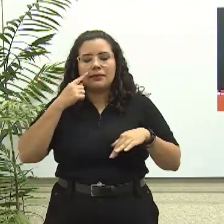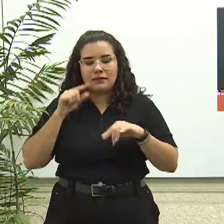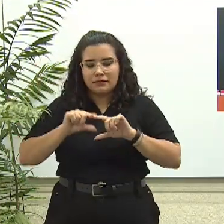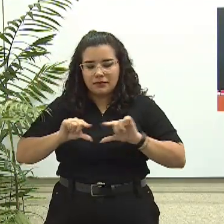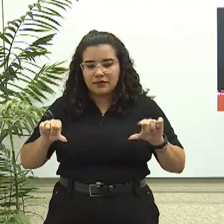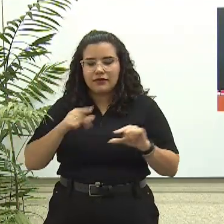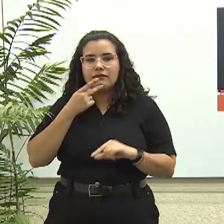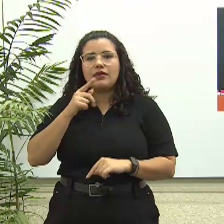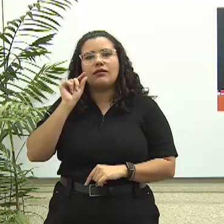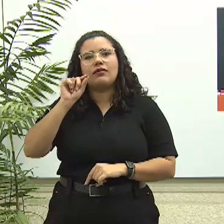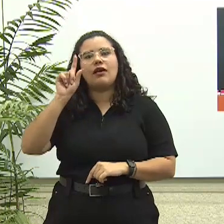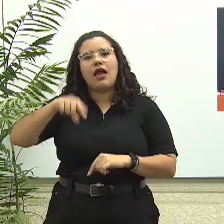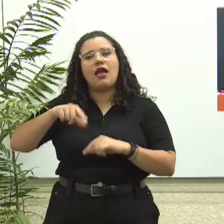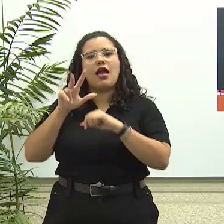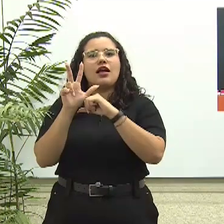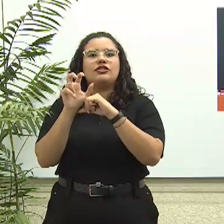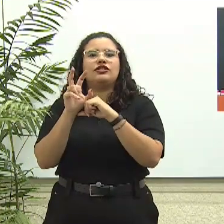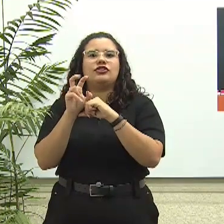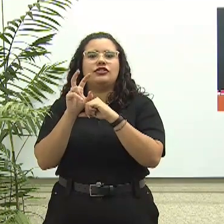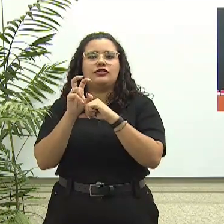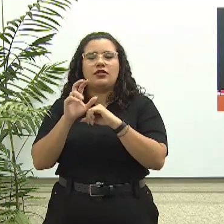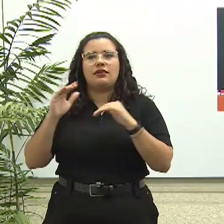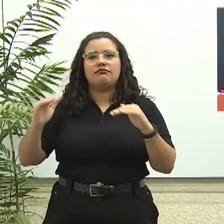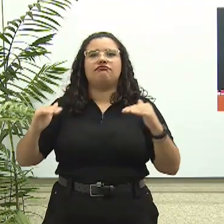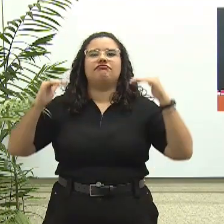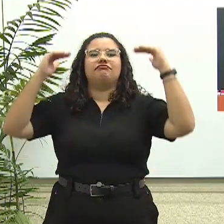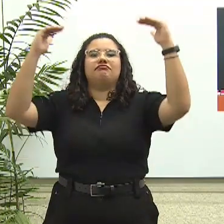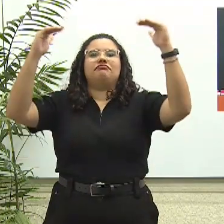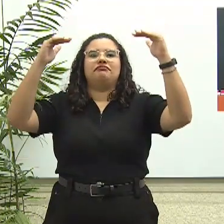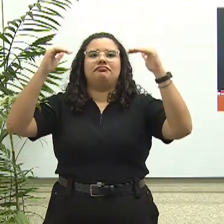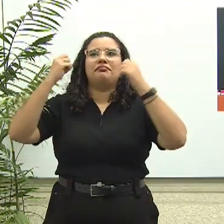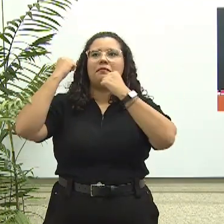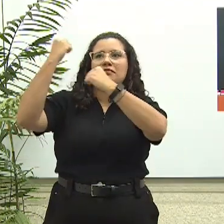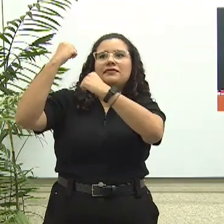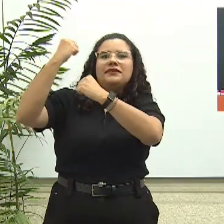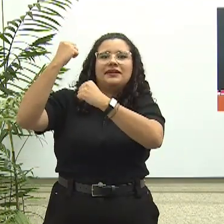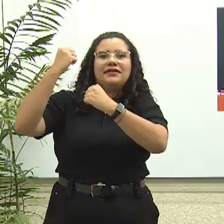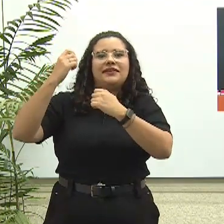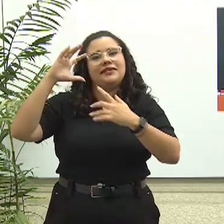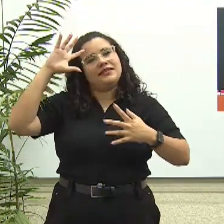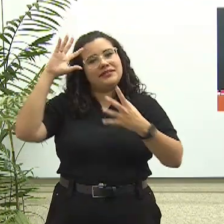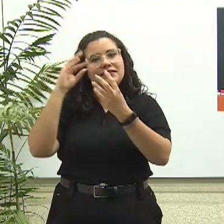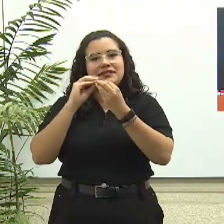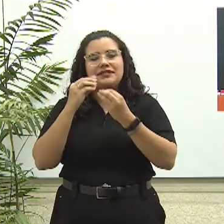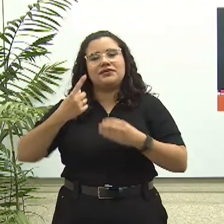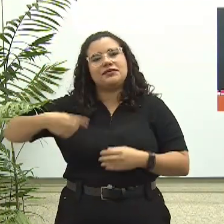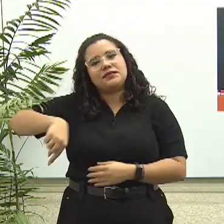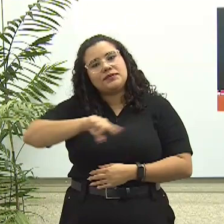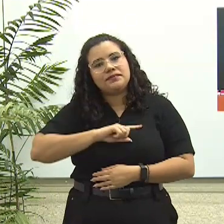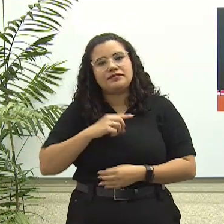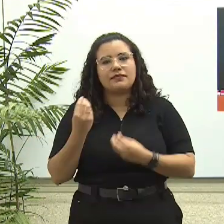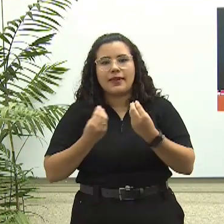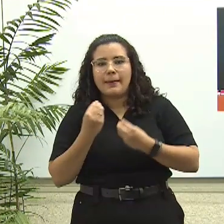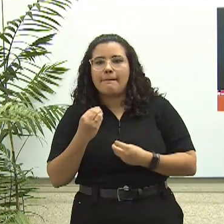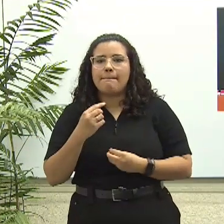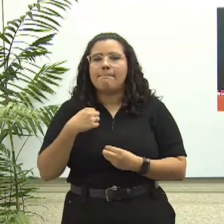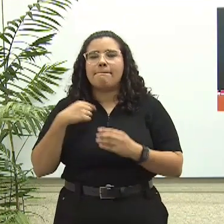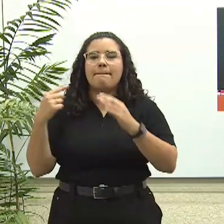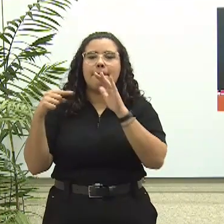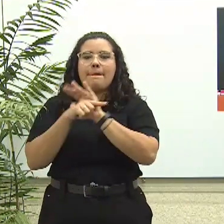quadrinho do meme é o chat GPT um super eh Poderoso né e e e a gente se se